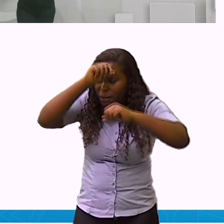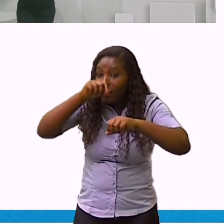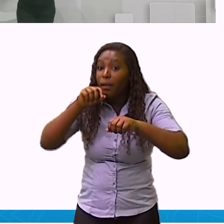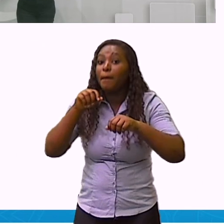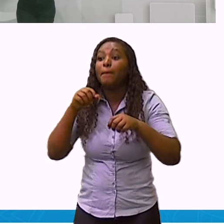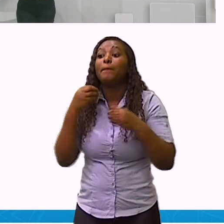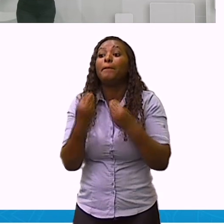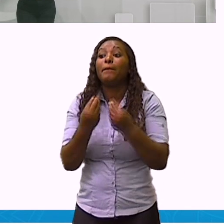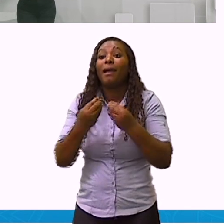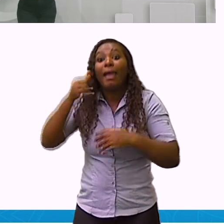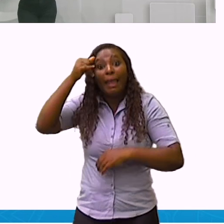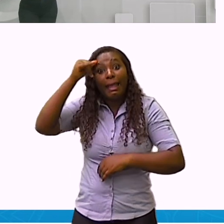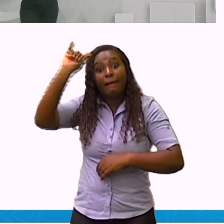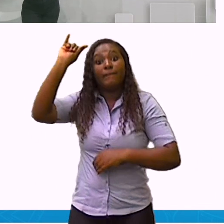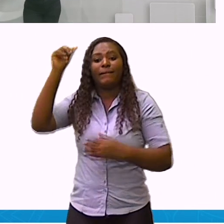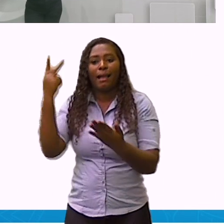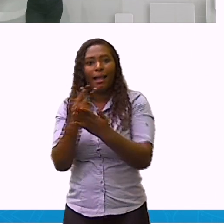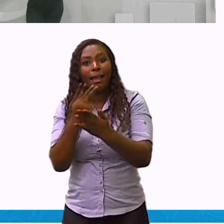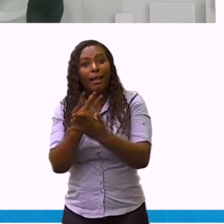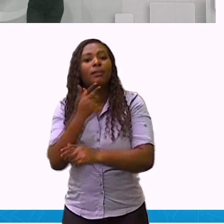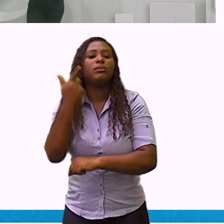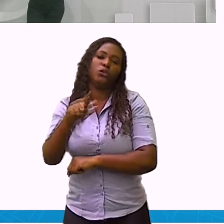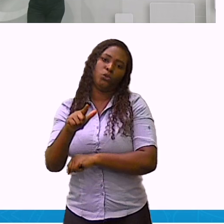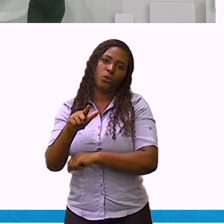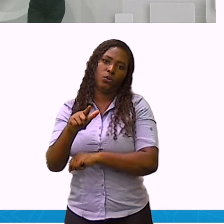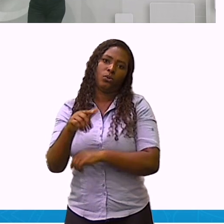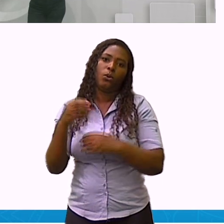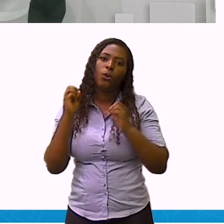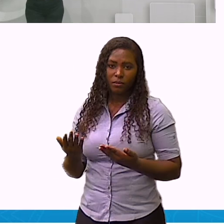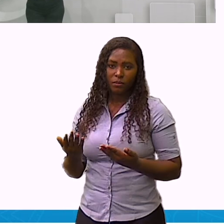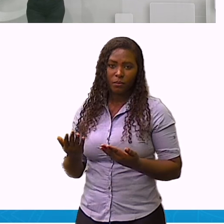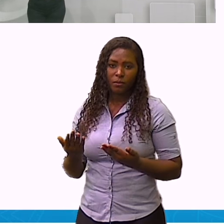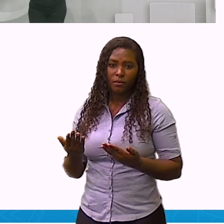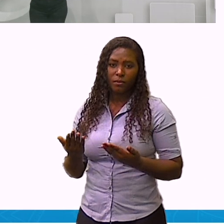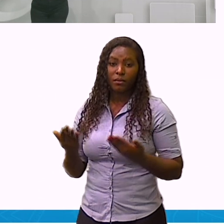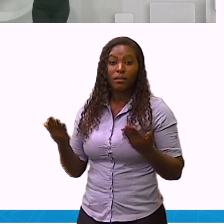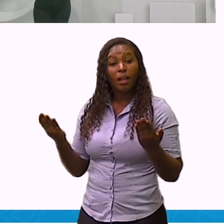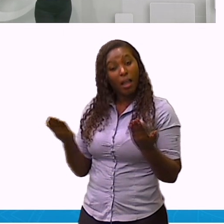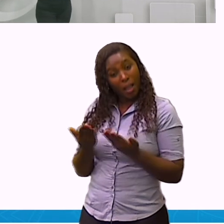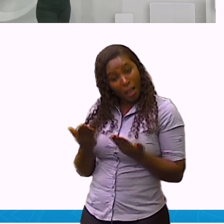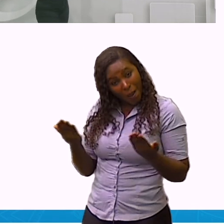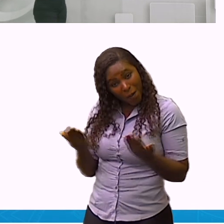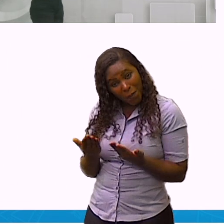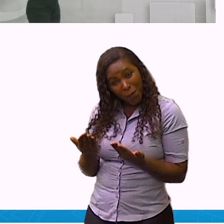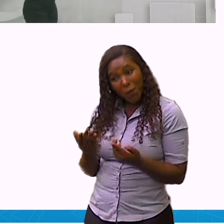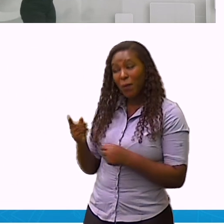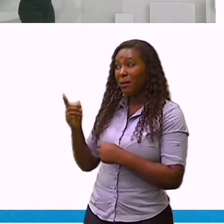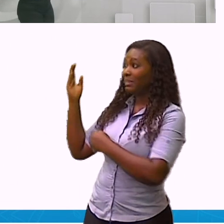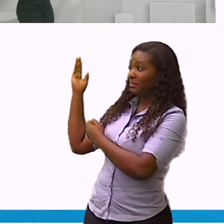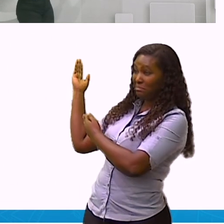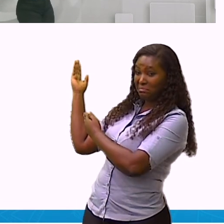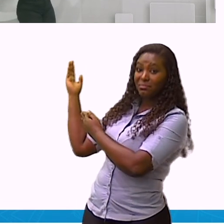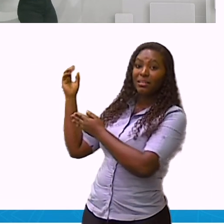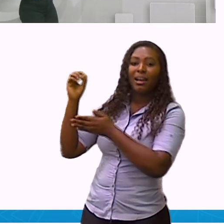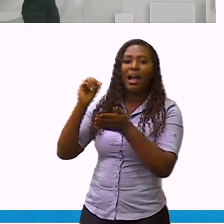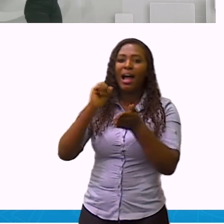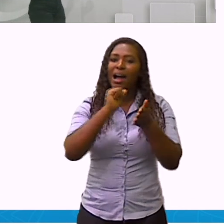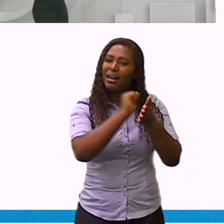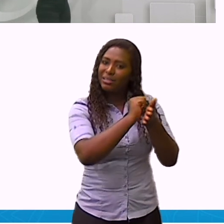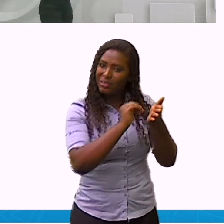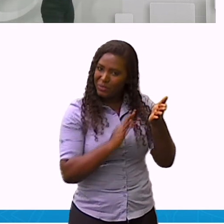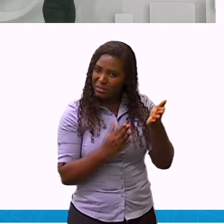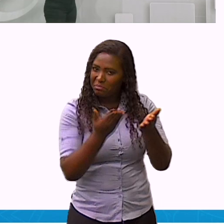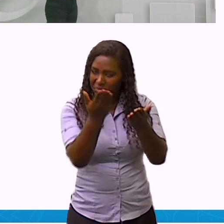ok? Assim, nós teremos uma vida mais segura. Agora, a atividade proposta para